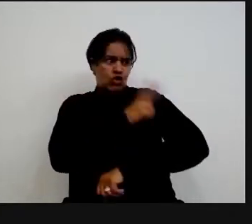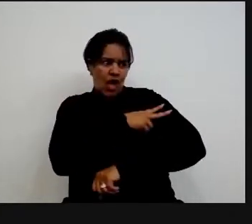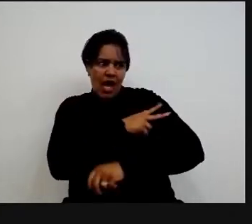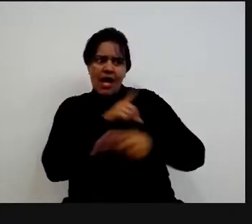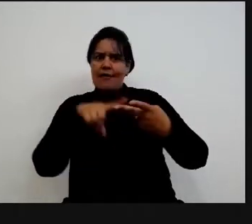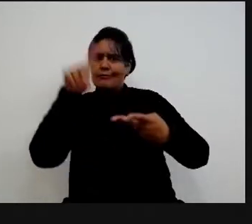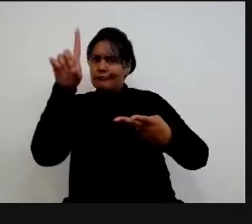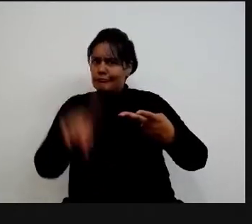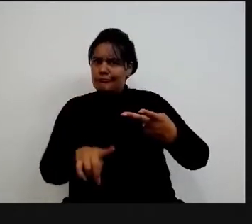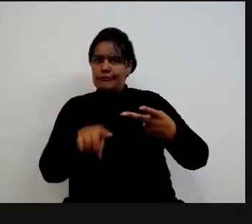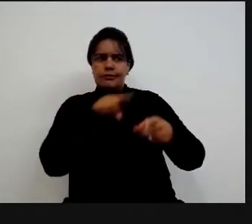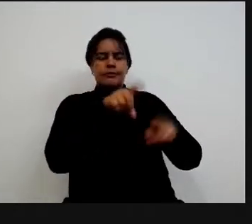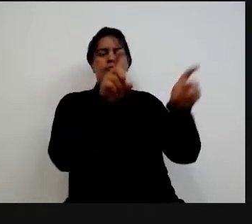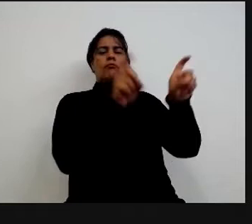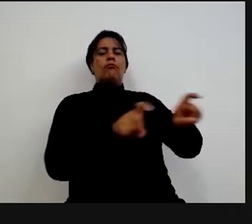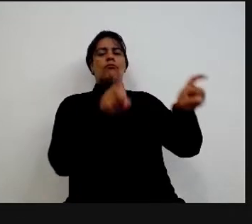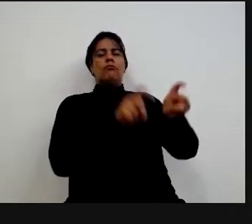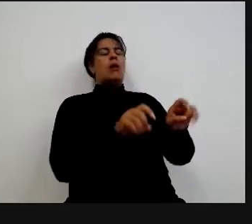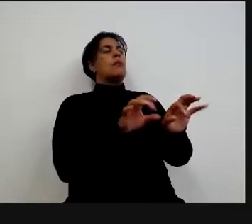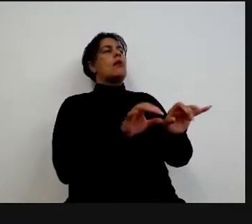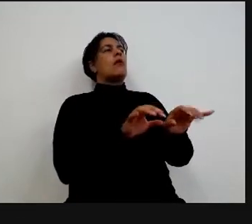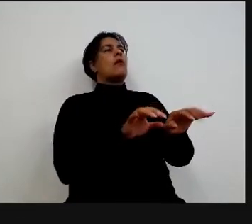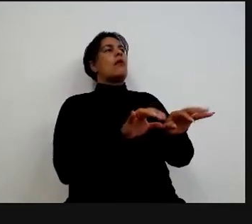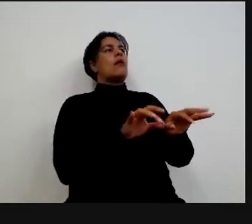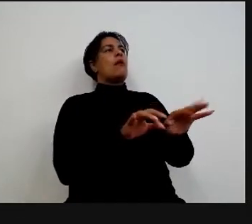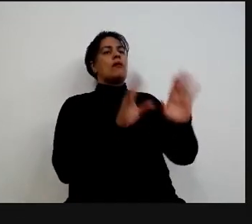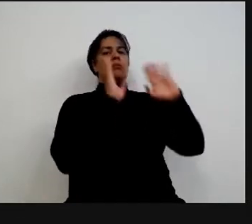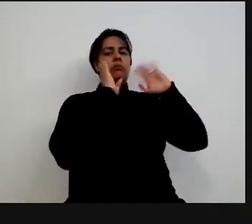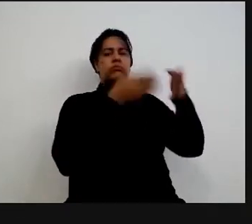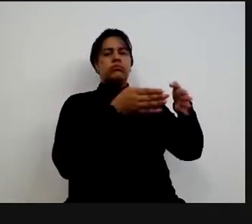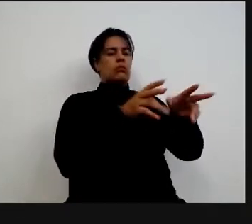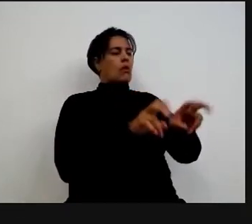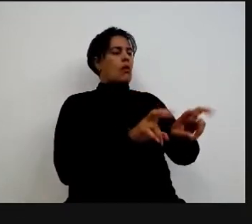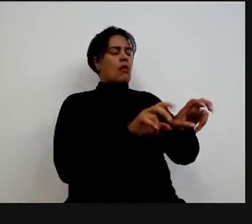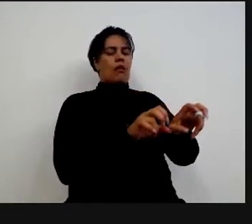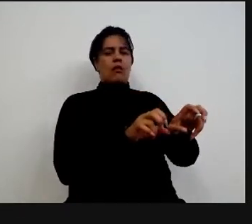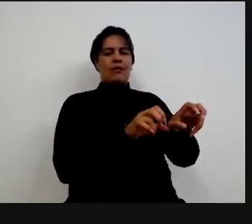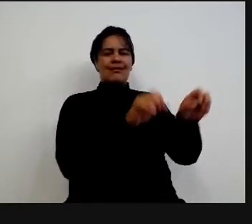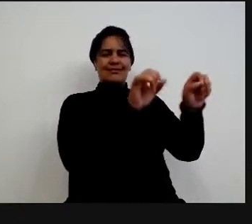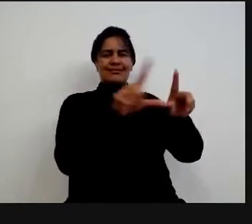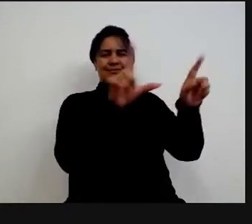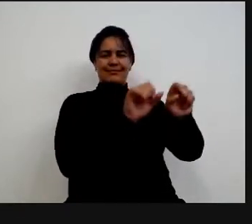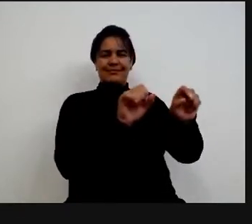diretor, né, trabalhava só na máquina dele ali, né? Um PowerPoint, por exemplo, né?